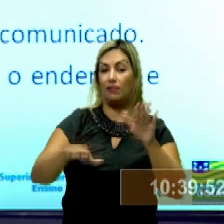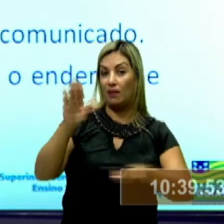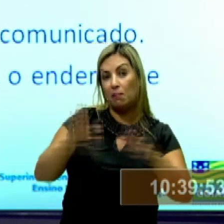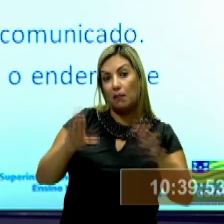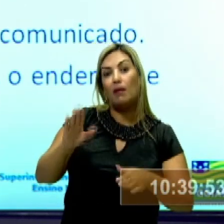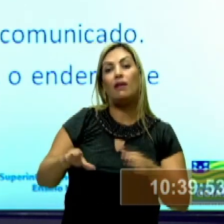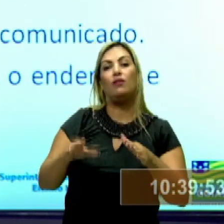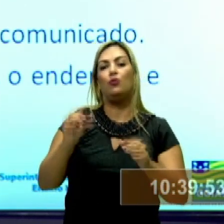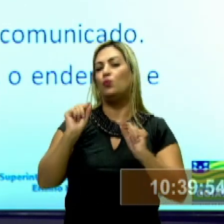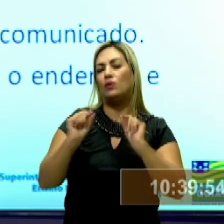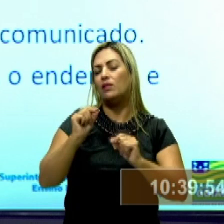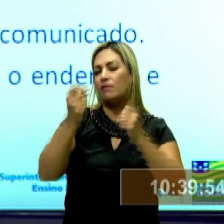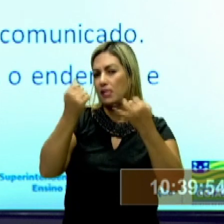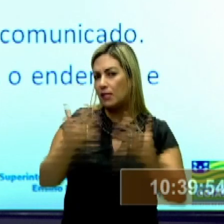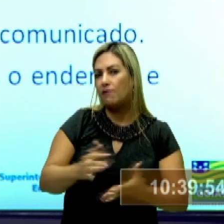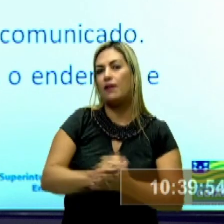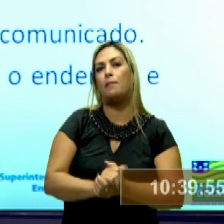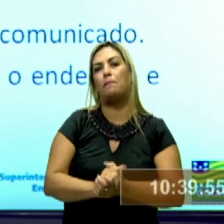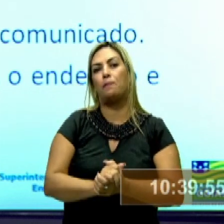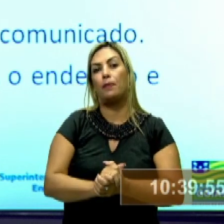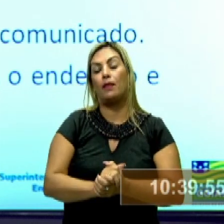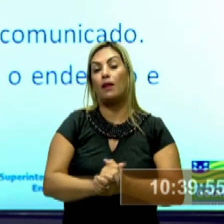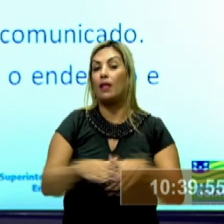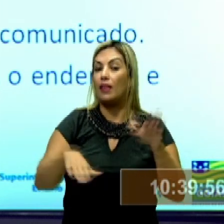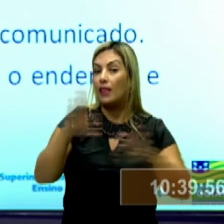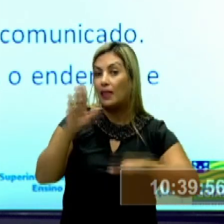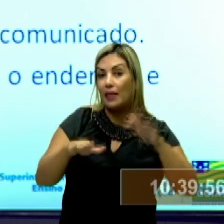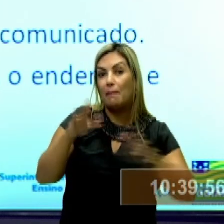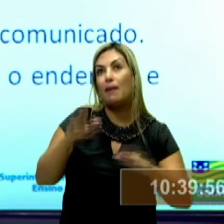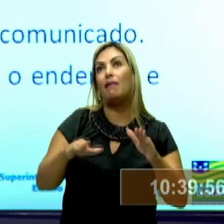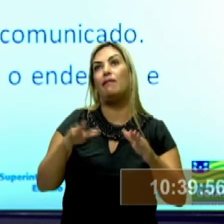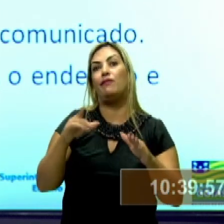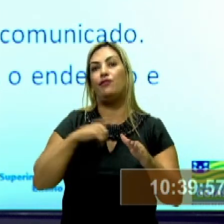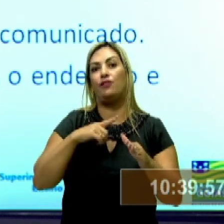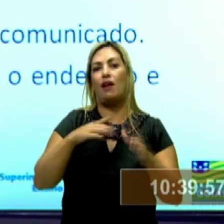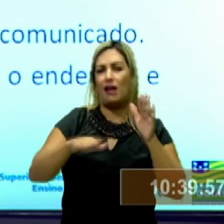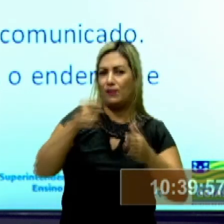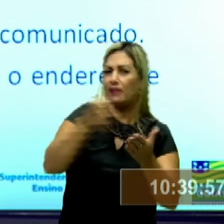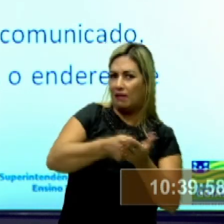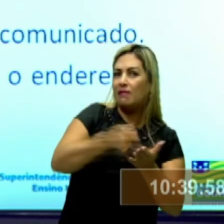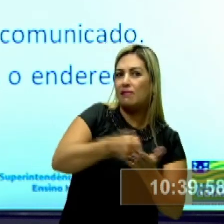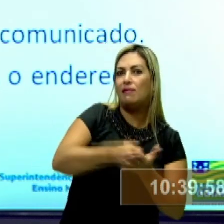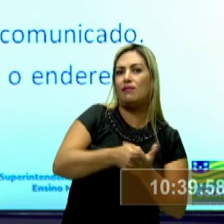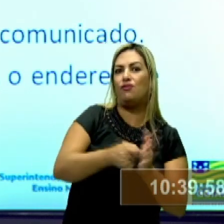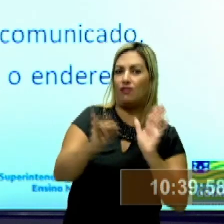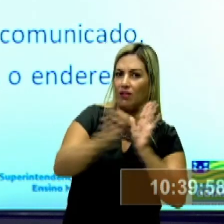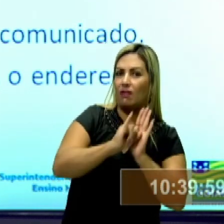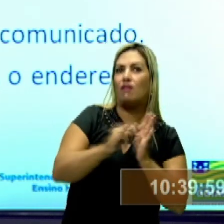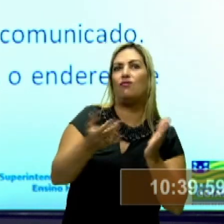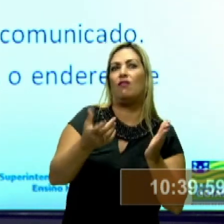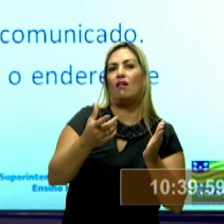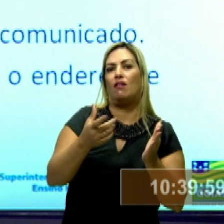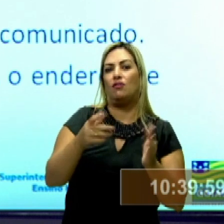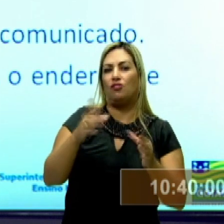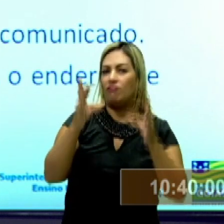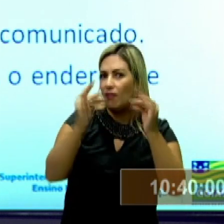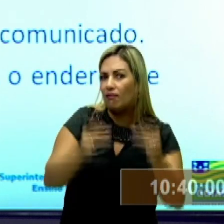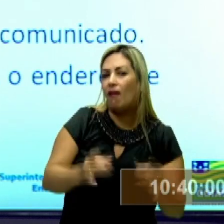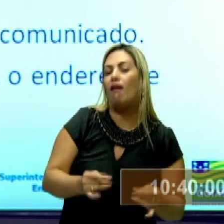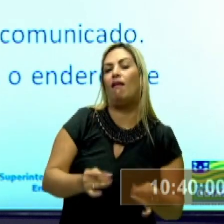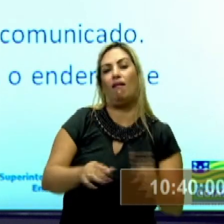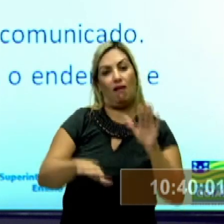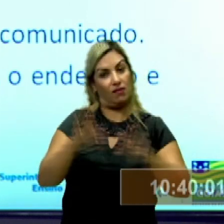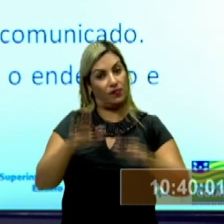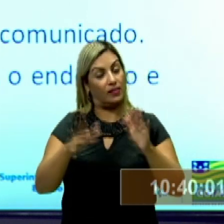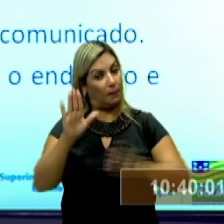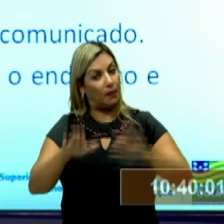muito da matéria. Depende do teor, eles exigem que haja essa identificação um pouco mais detalhada